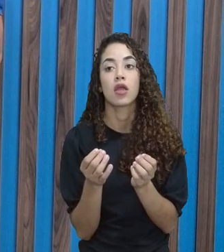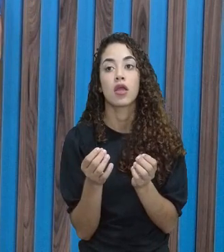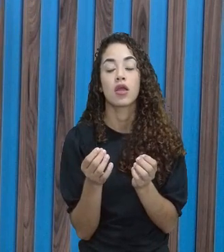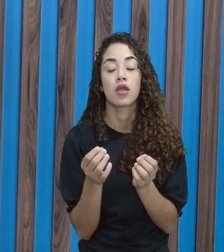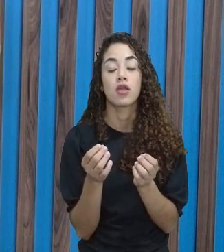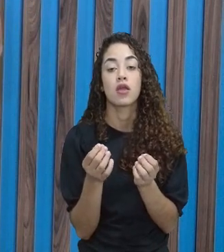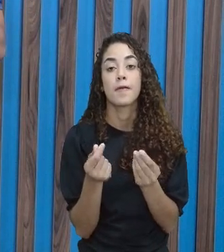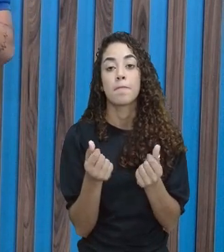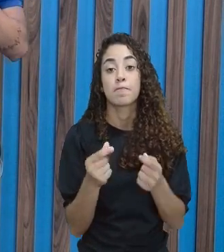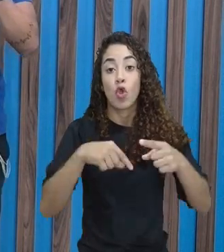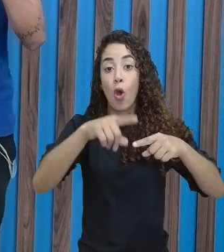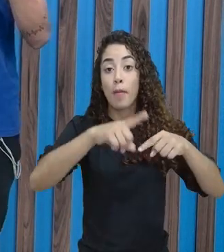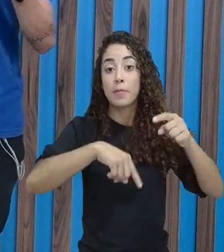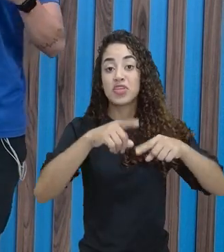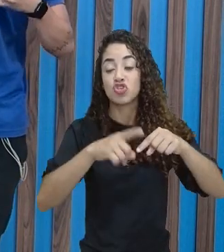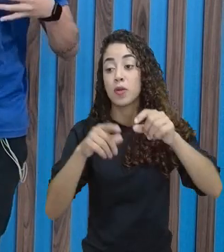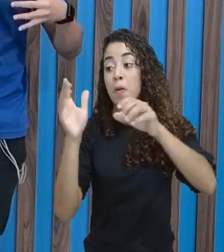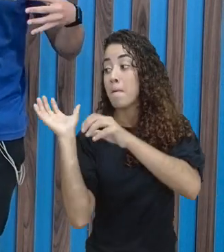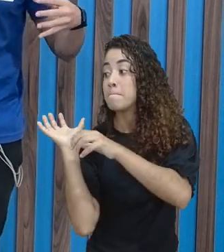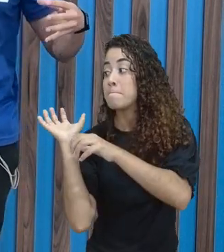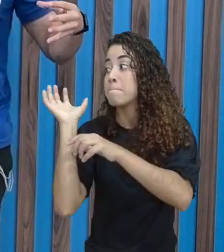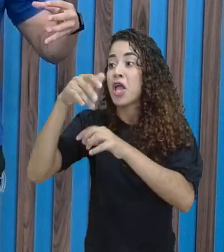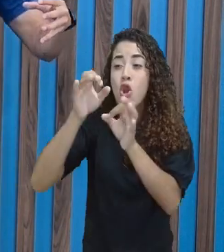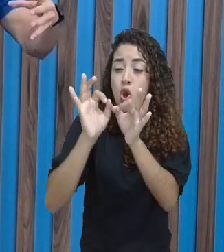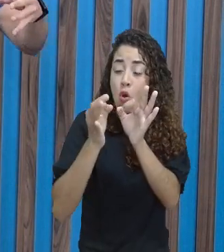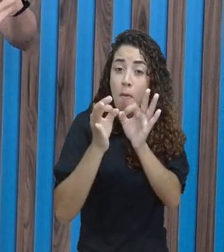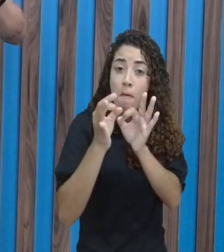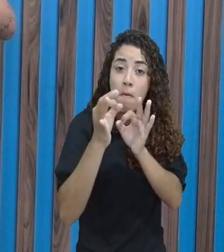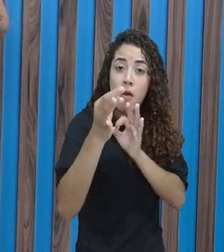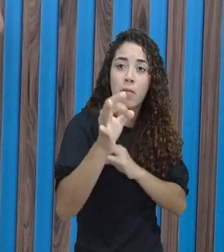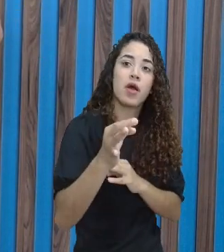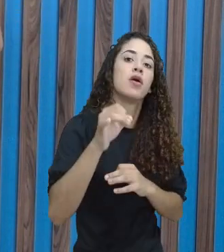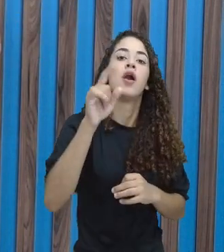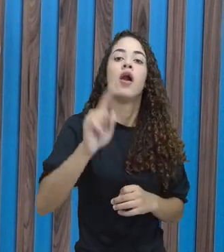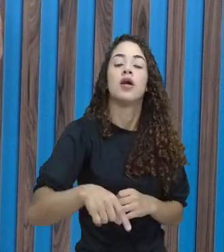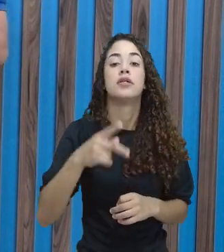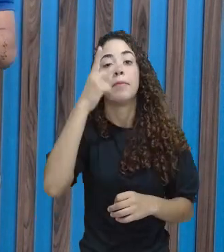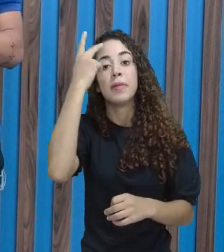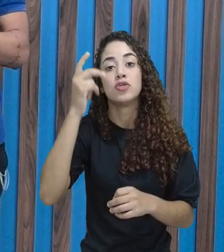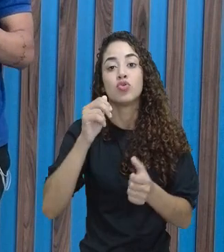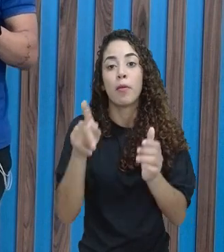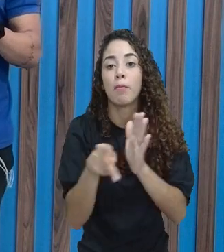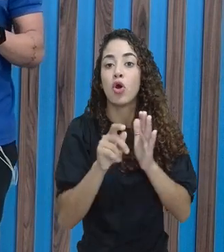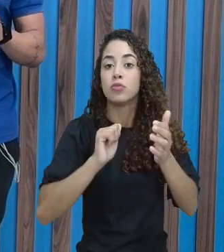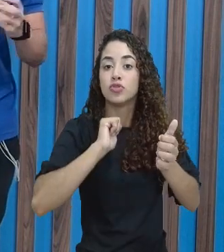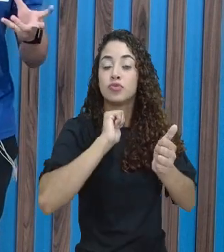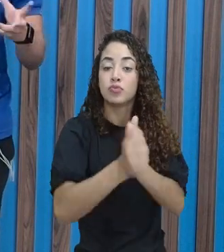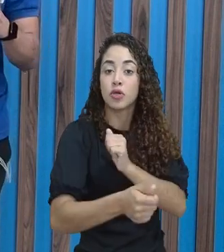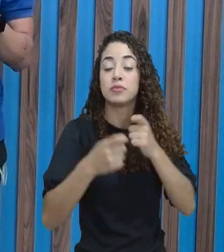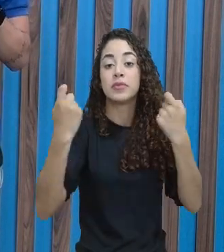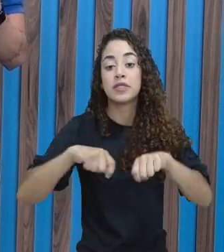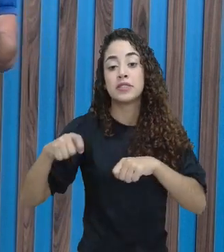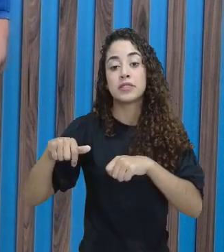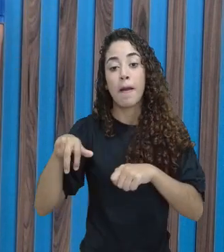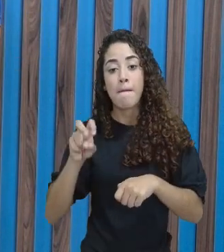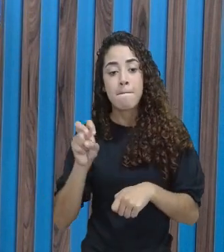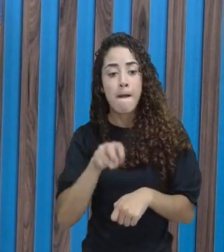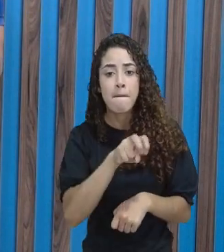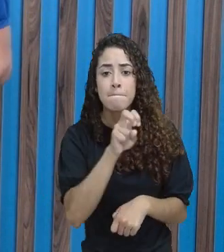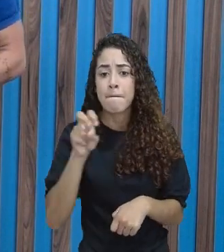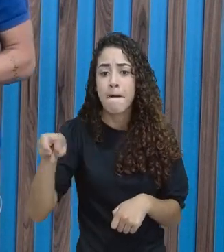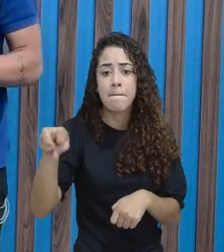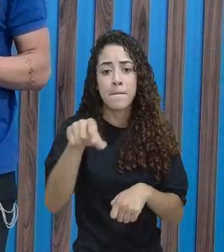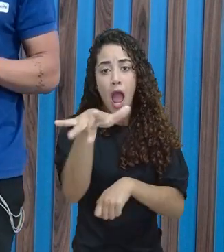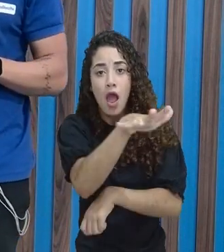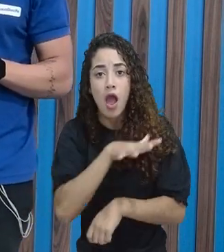ser lançado a uma distância e os atletas precisam ali percorrer uma determinada área enquanto esse lance acontece.